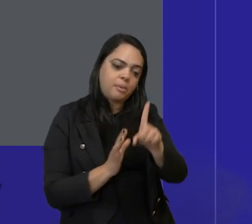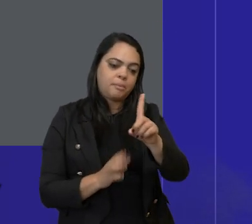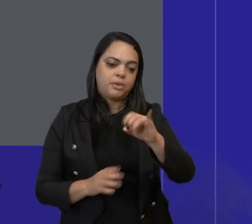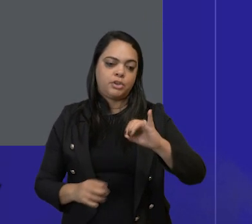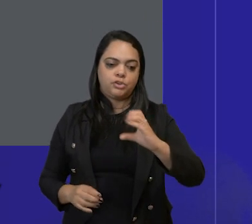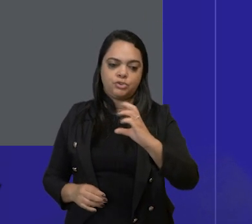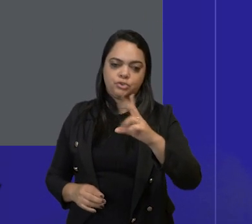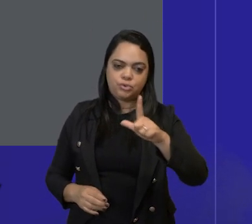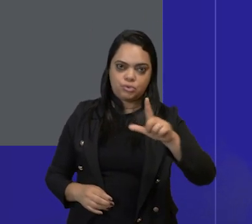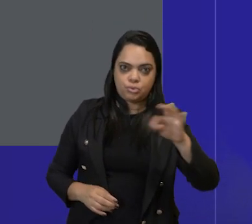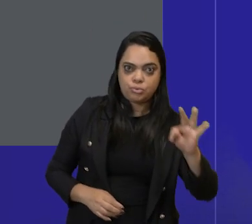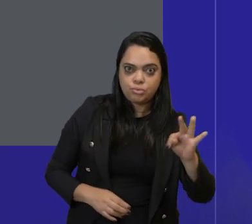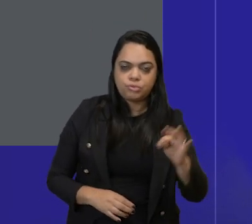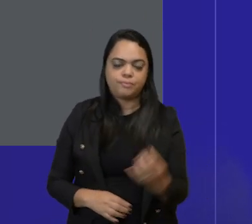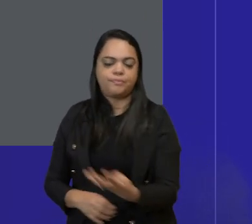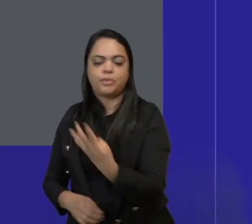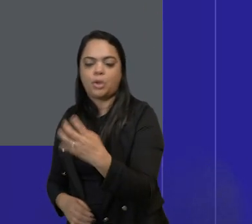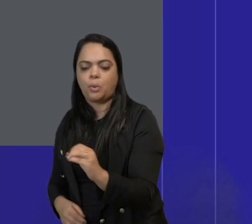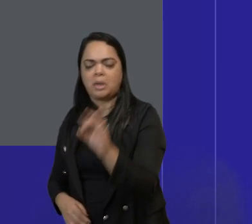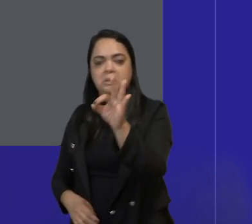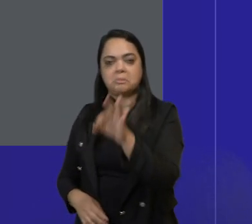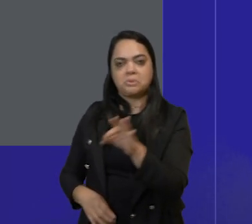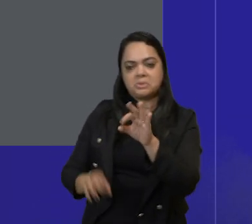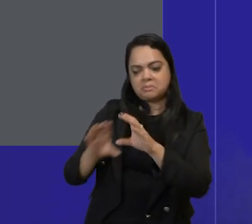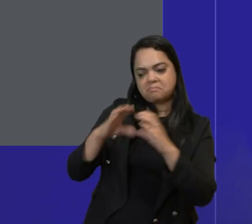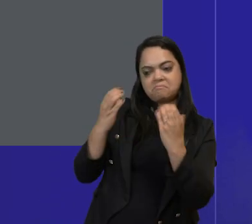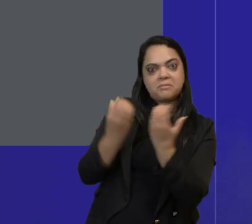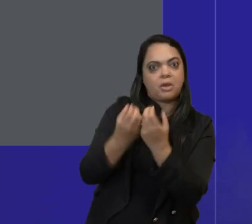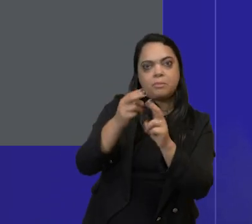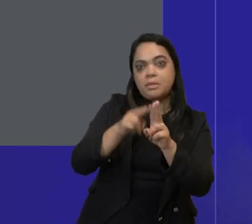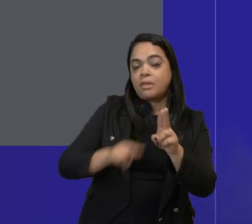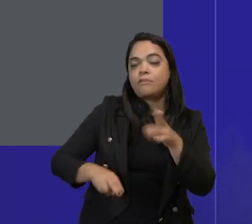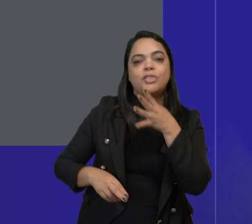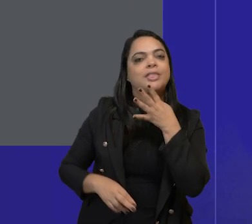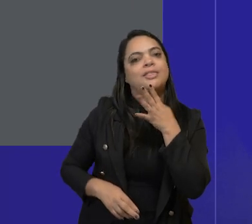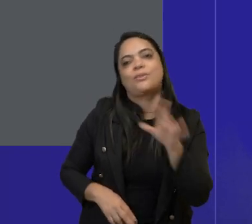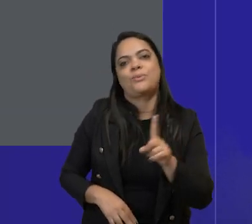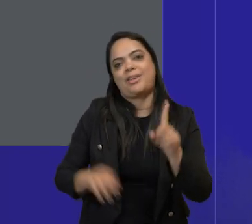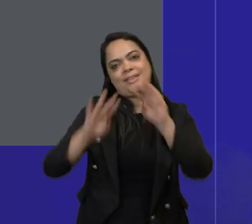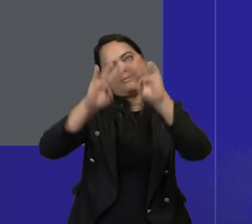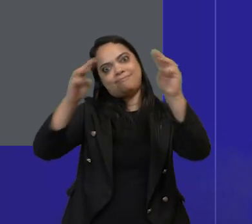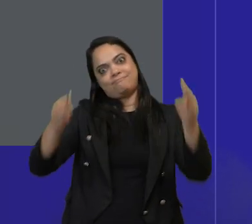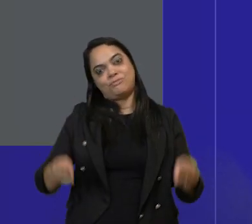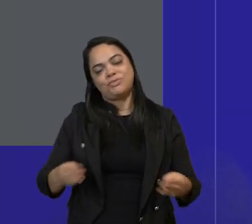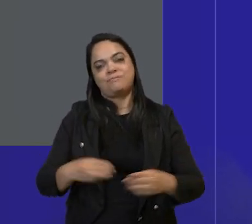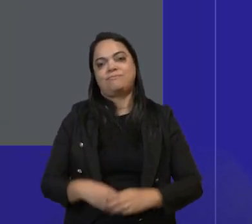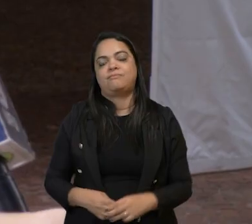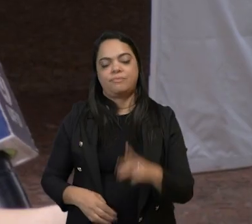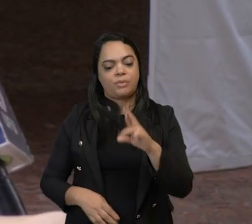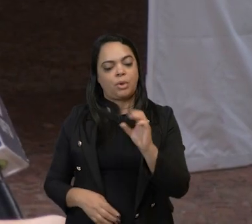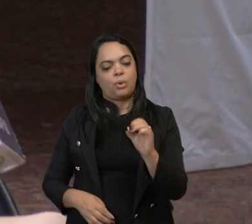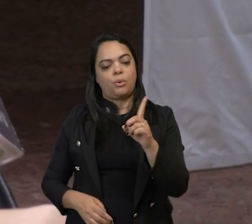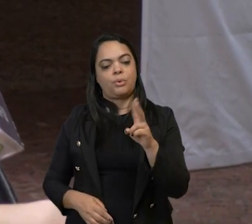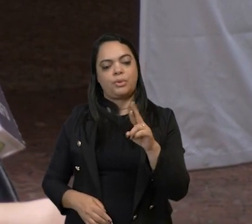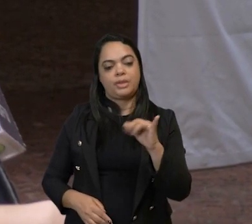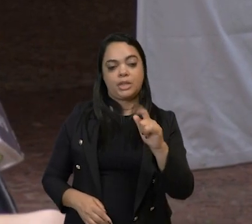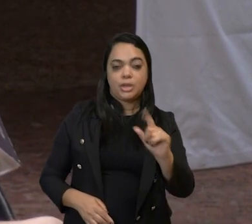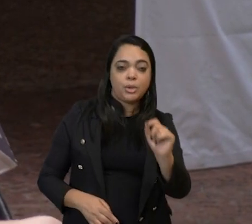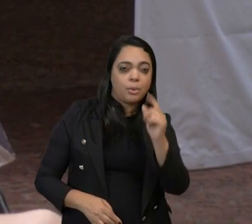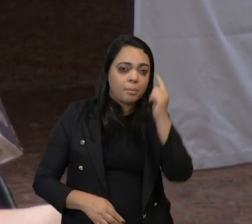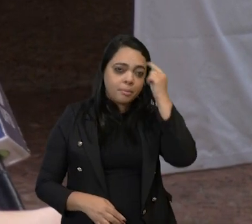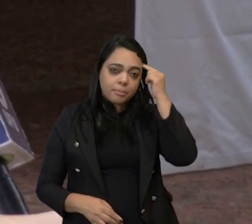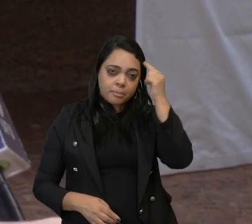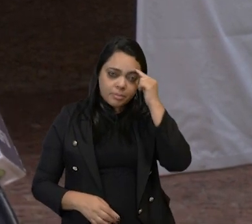da UFU a de cute mais de 40% da comunidade UFU desconhece os museus para o Rodrigo